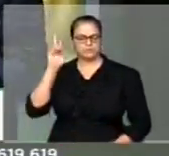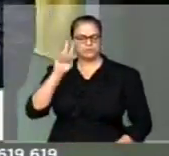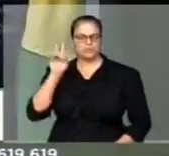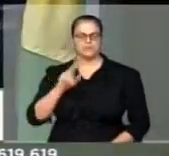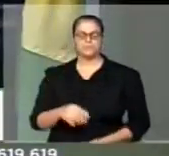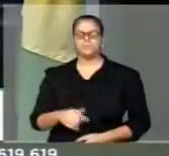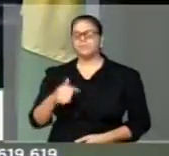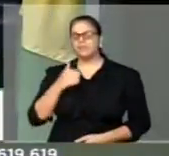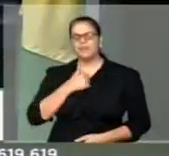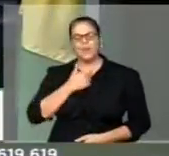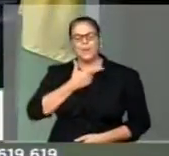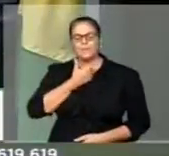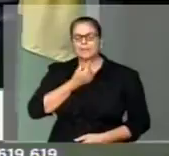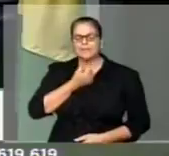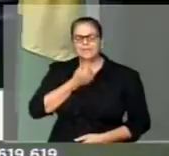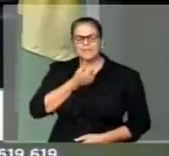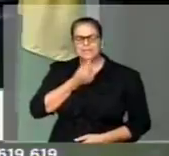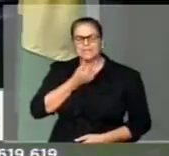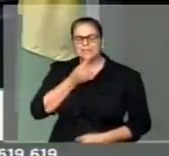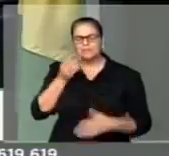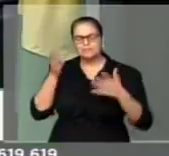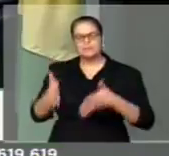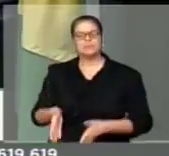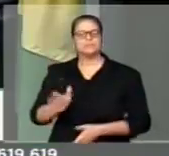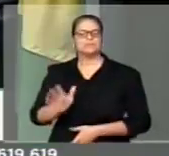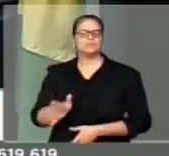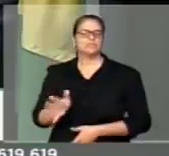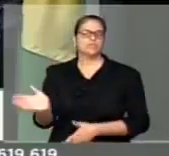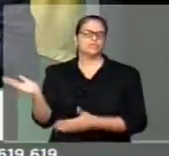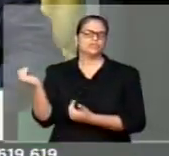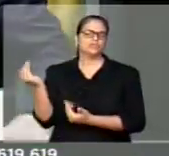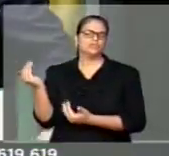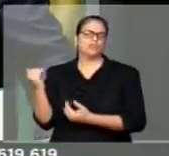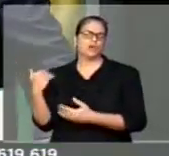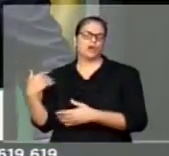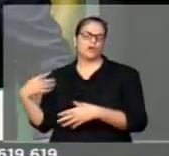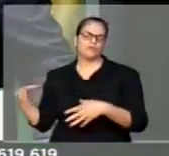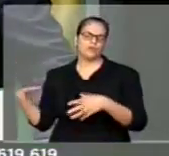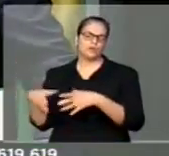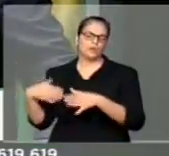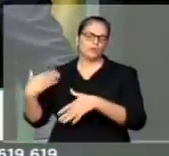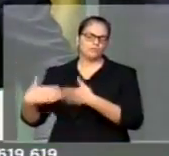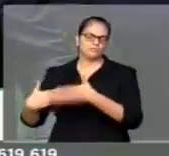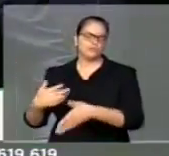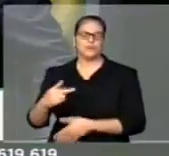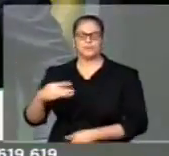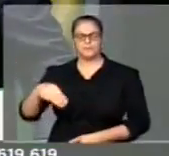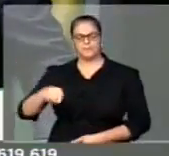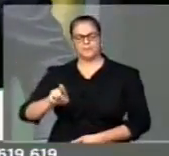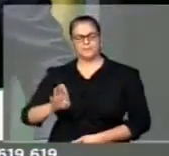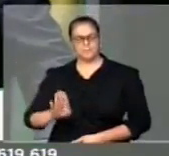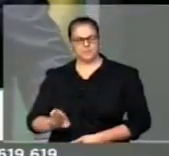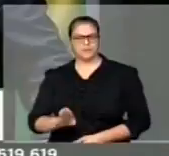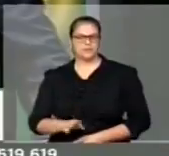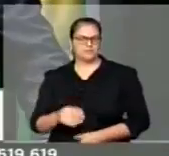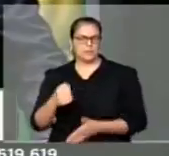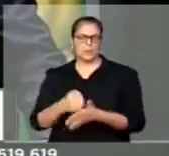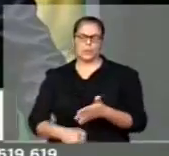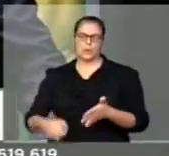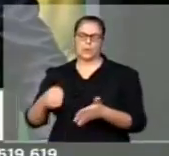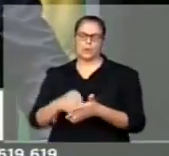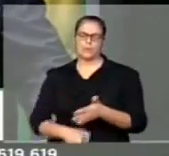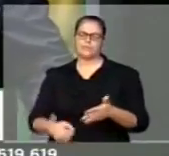desde menino militei, como toda a juventude da minha geração, no abrigo do PMDB, tenho pelo PMDB